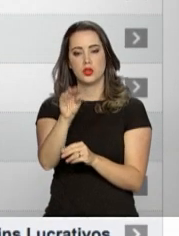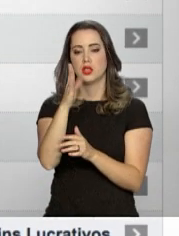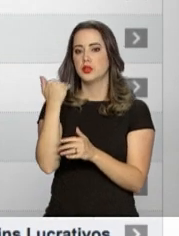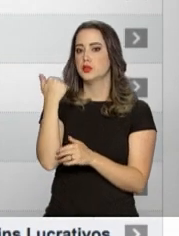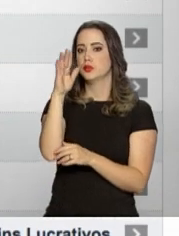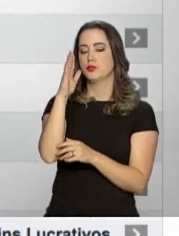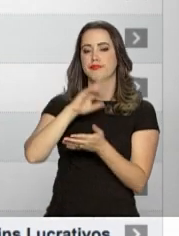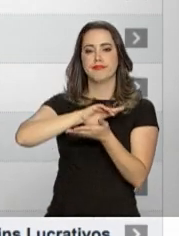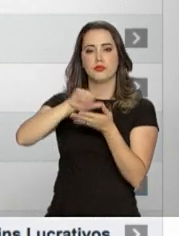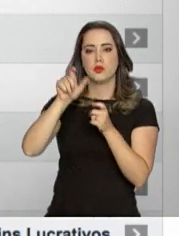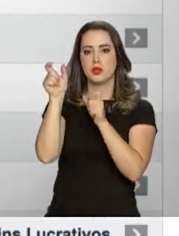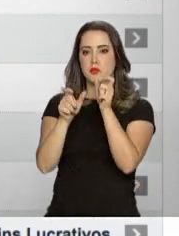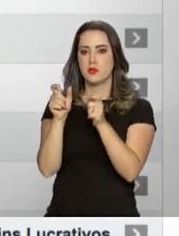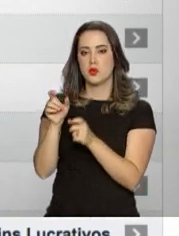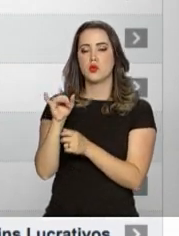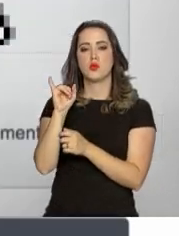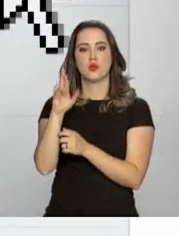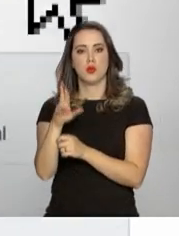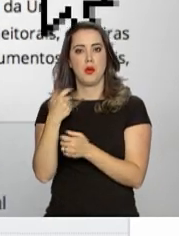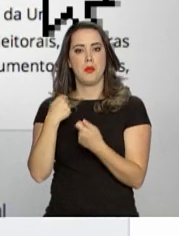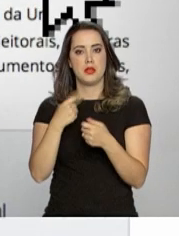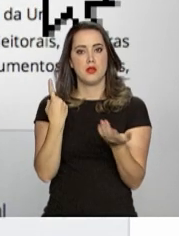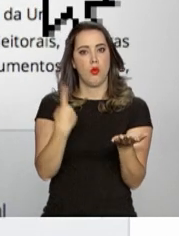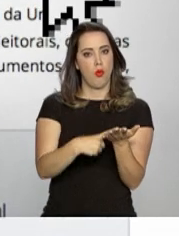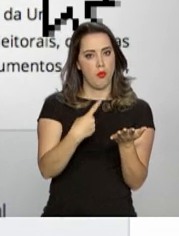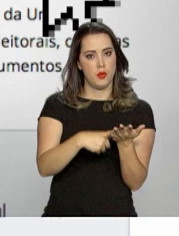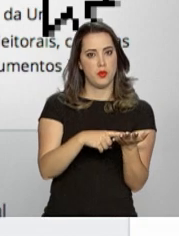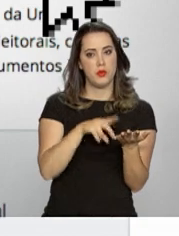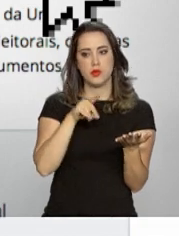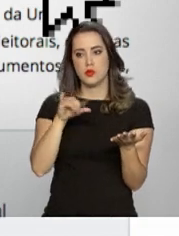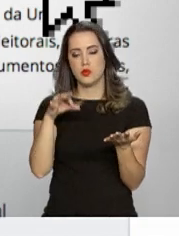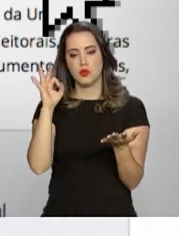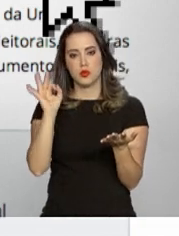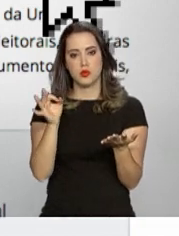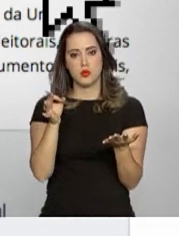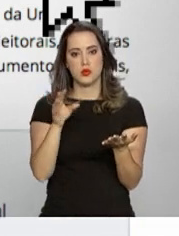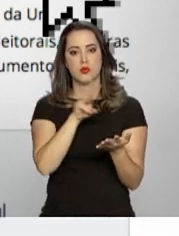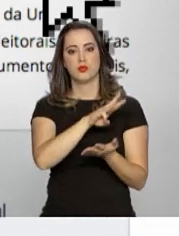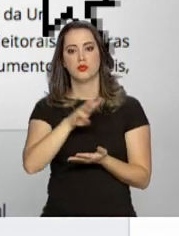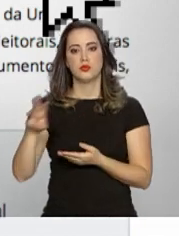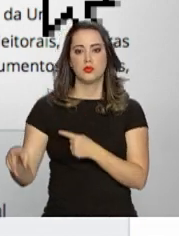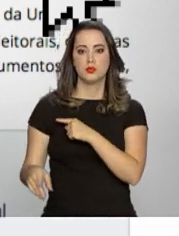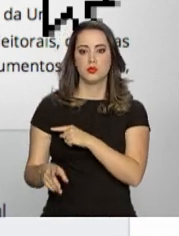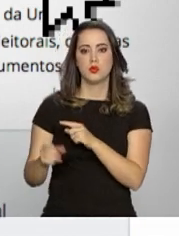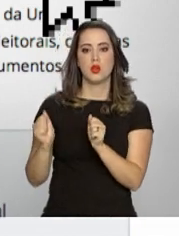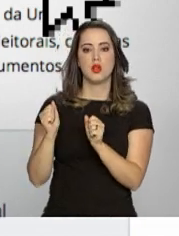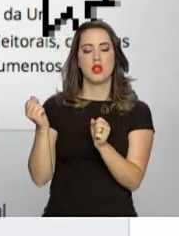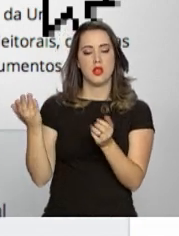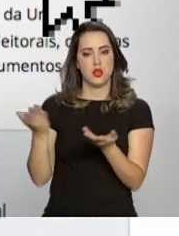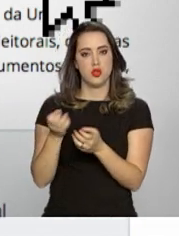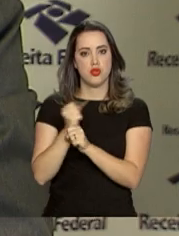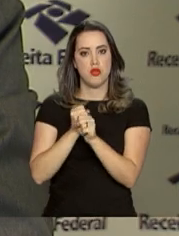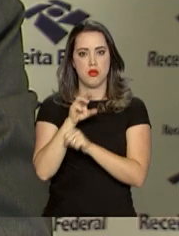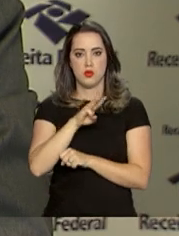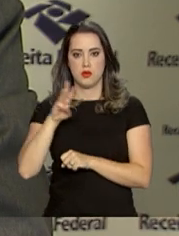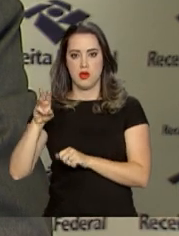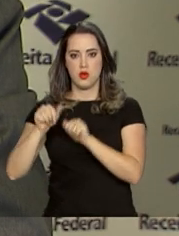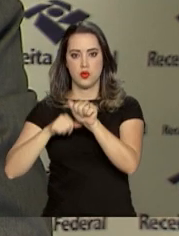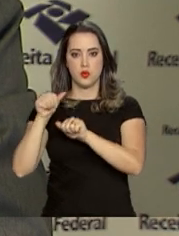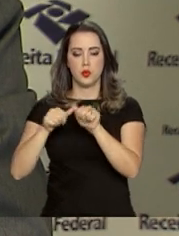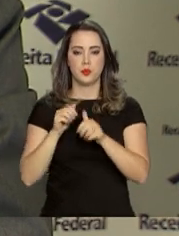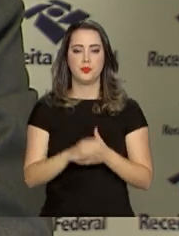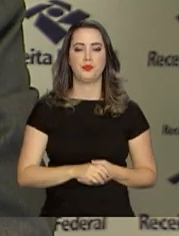renda o interessado deve agendar a visita na página do projeto na internet que este ano foi reformulada as